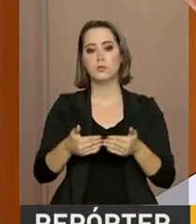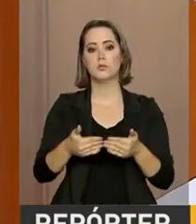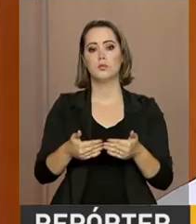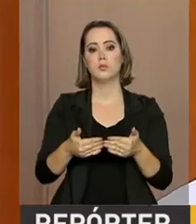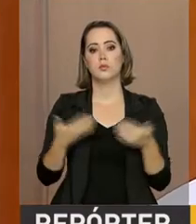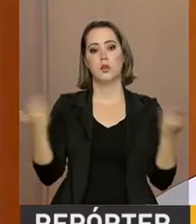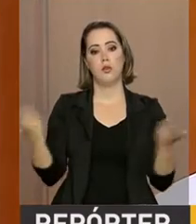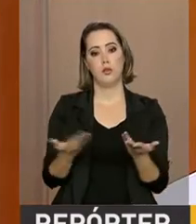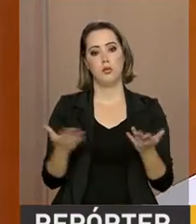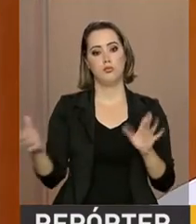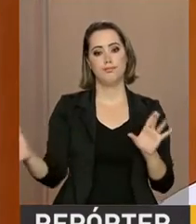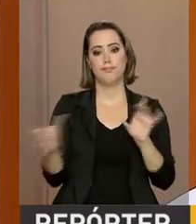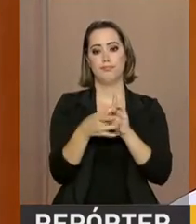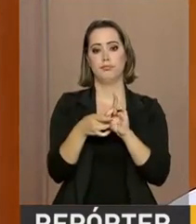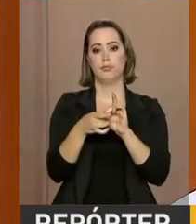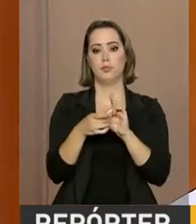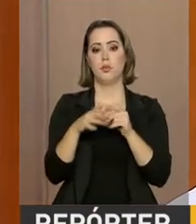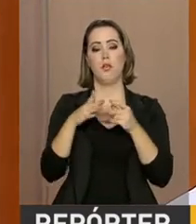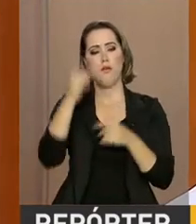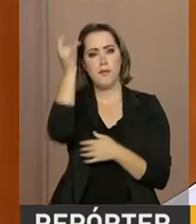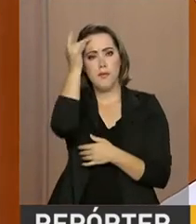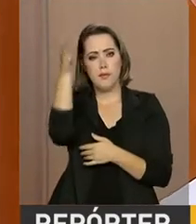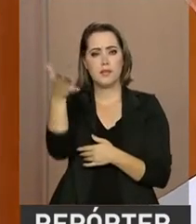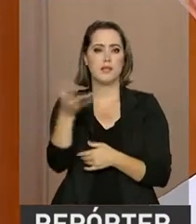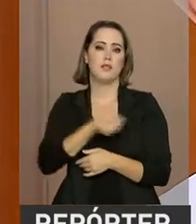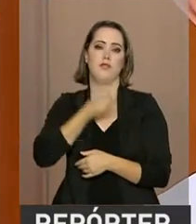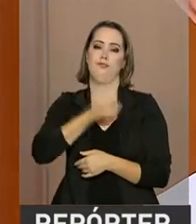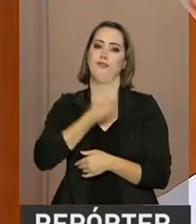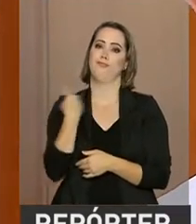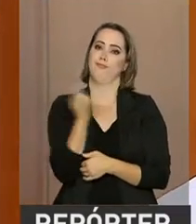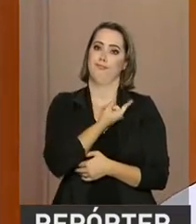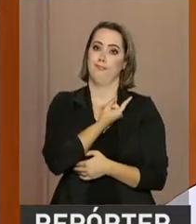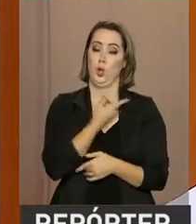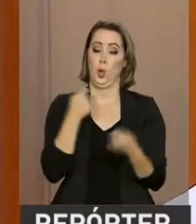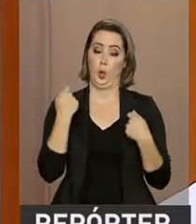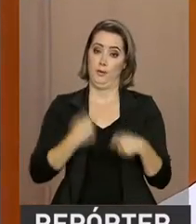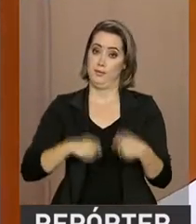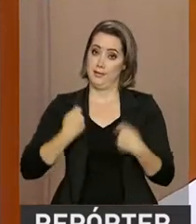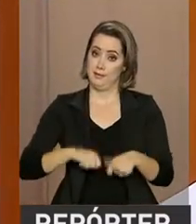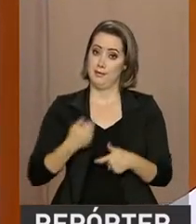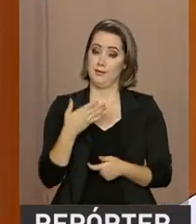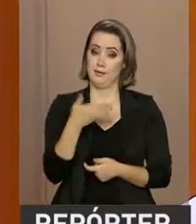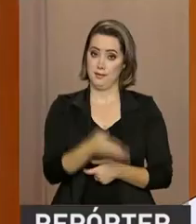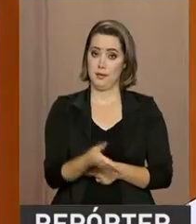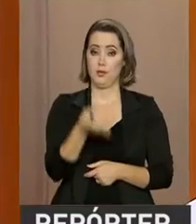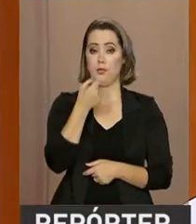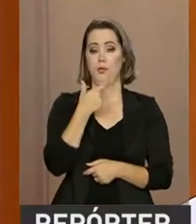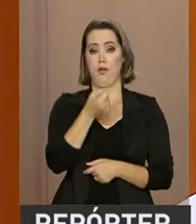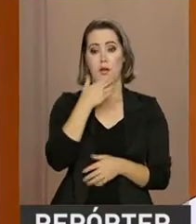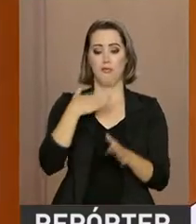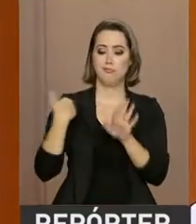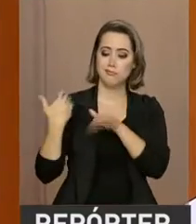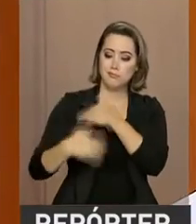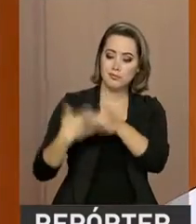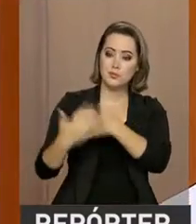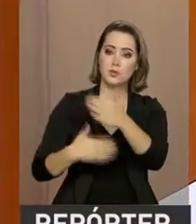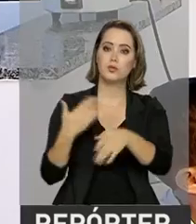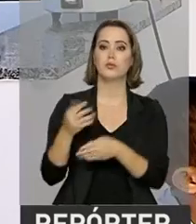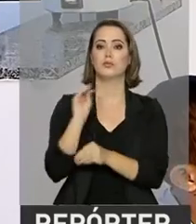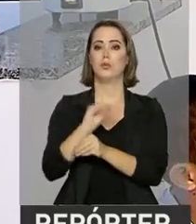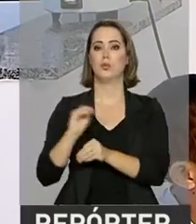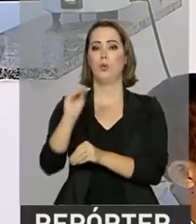com a incorporação espero facilita também a vida da gente que literalmente essa medicação para dar continuidade no tratamento